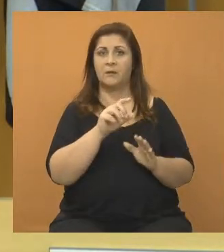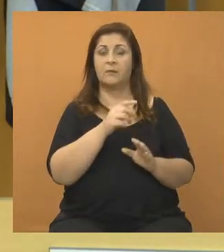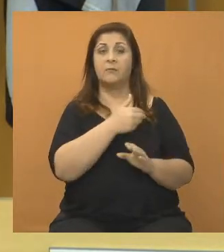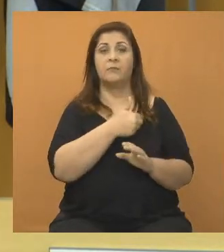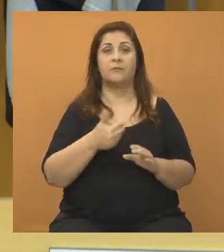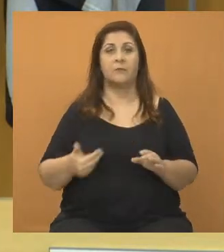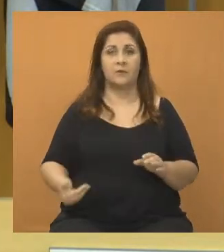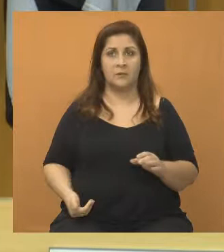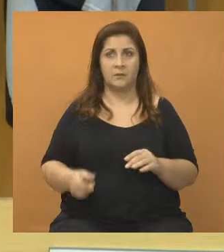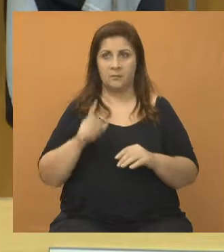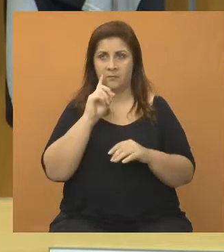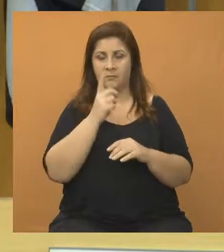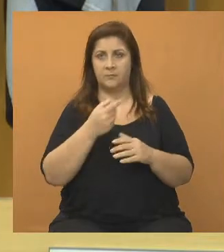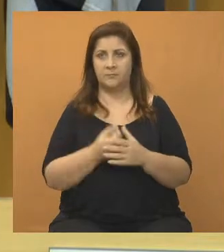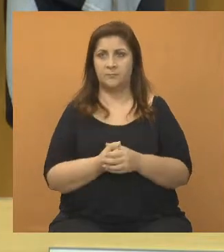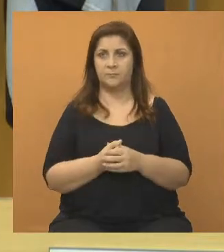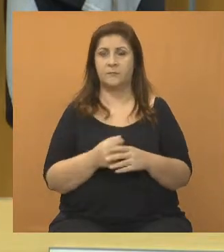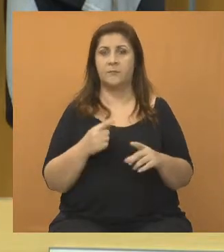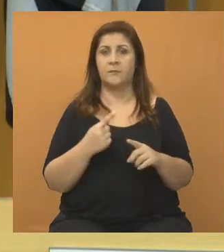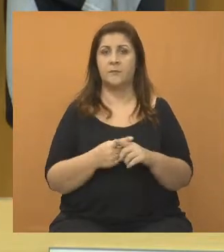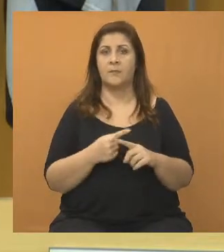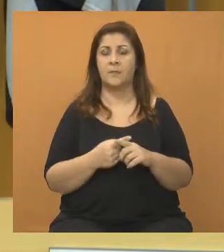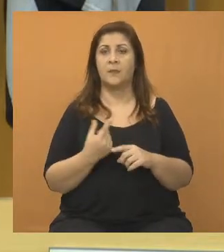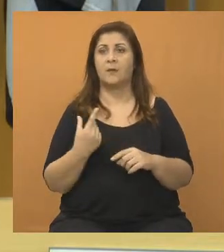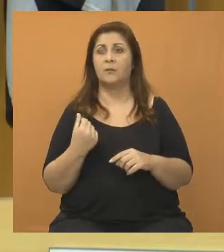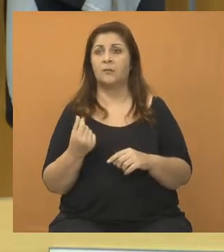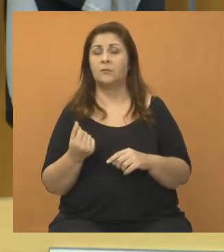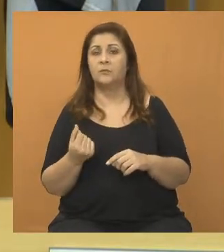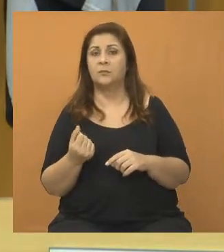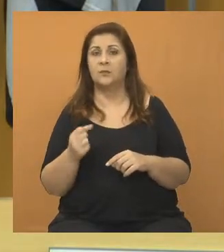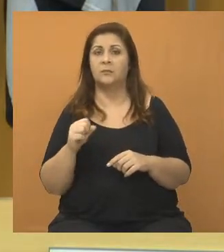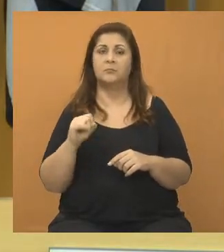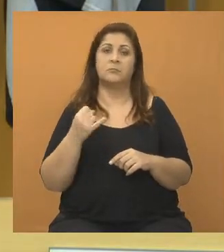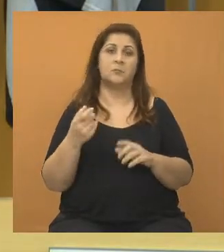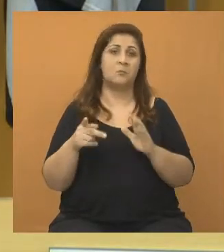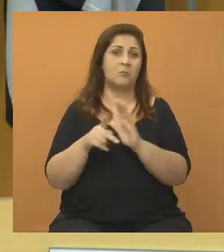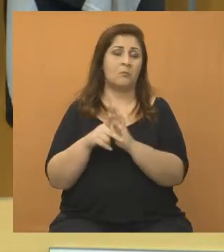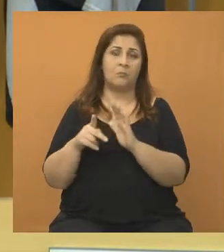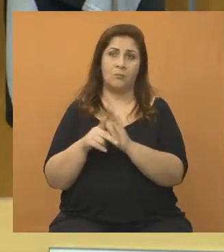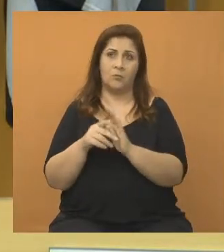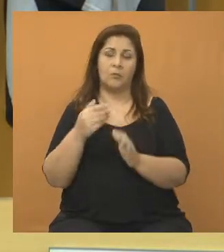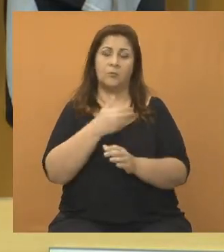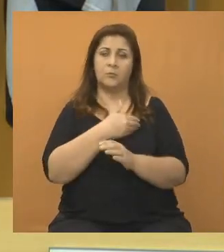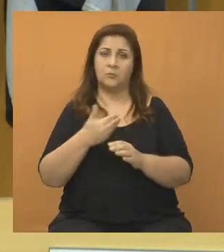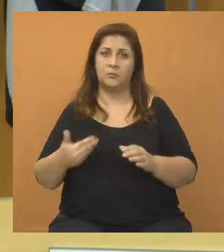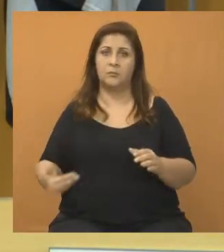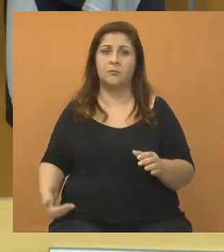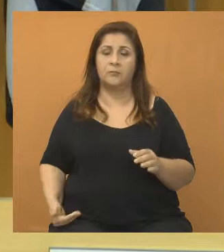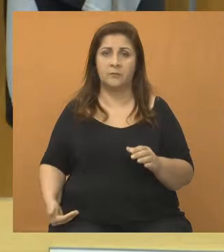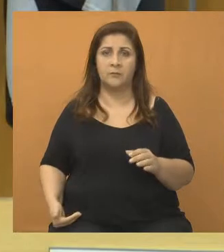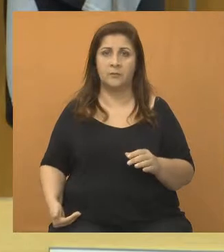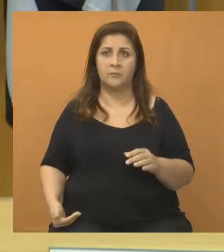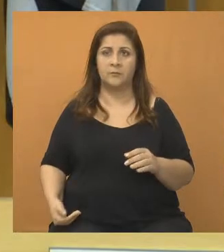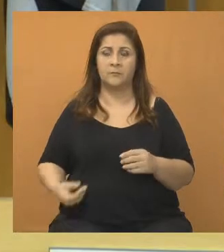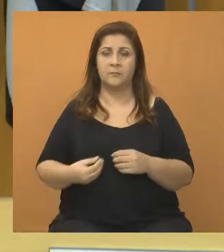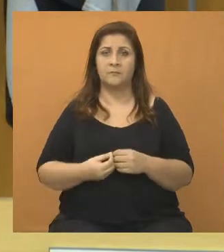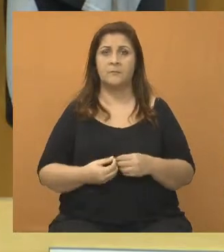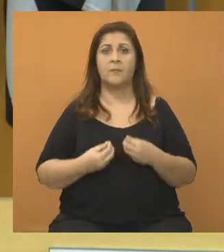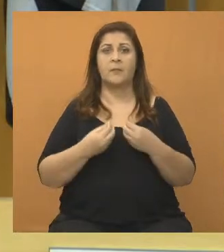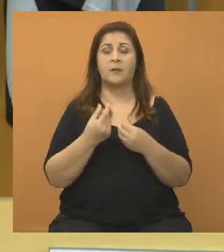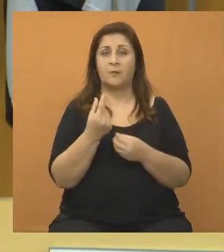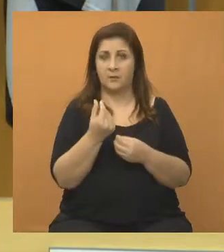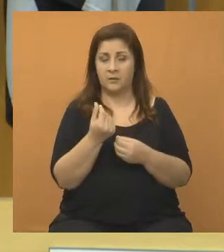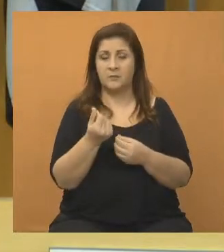o recurso oriundo de ações do advogado, mesmo que ele seja um procurador, que é a chamada sucumbência, vá para o